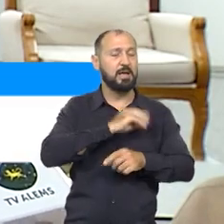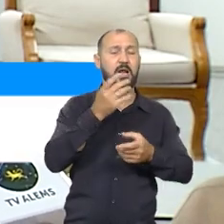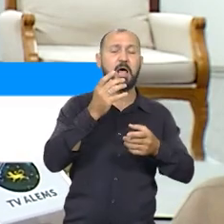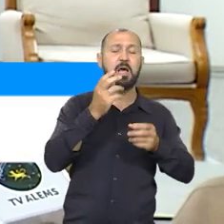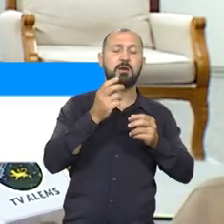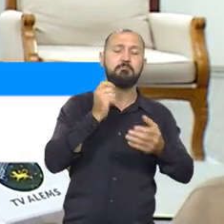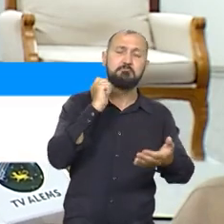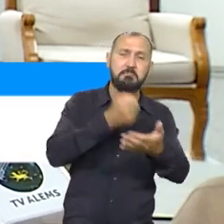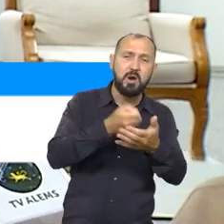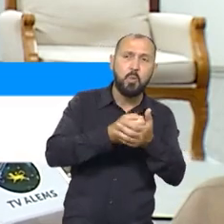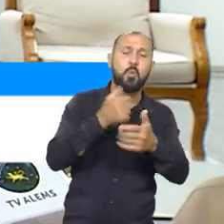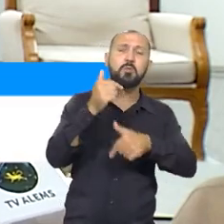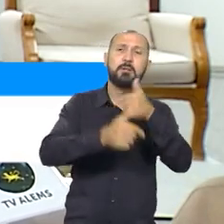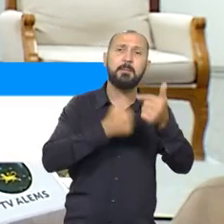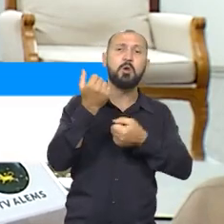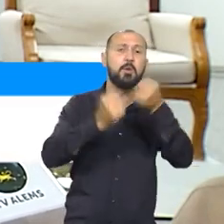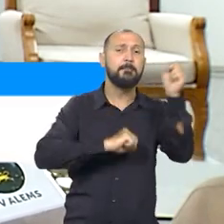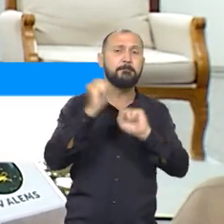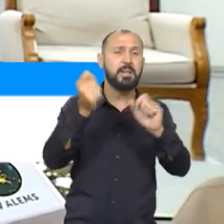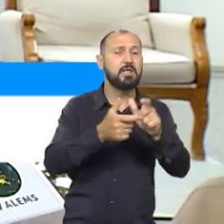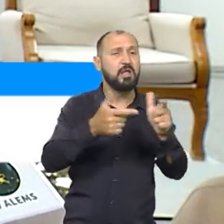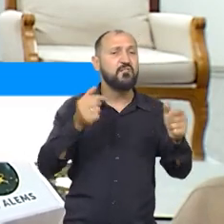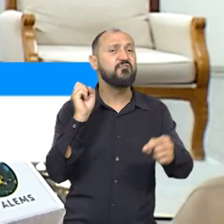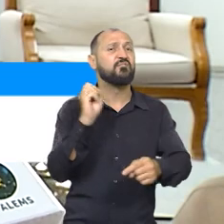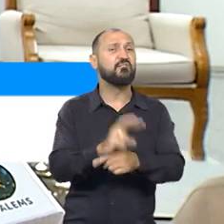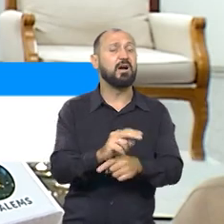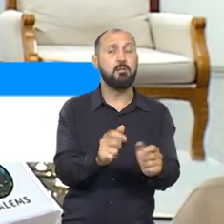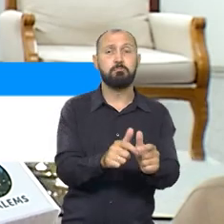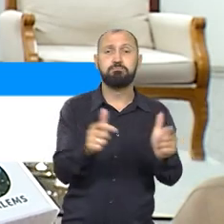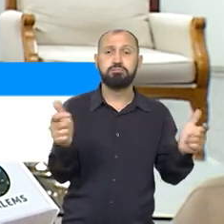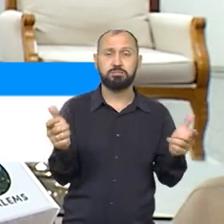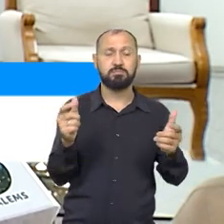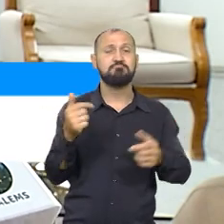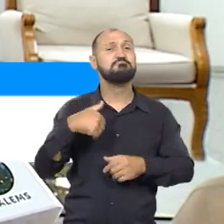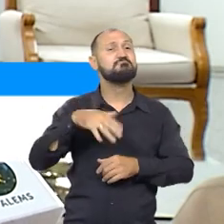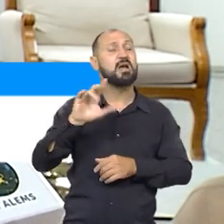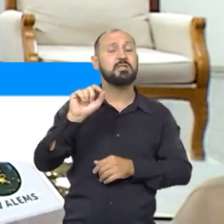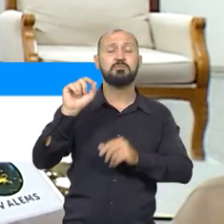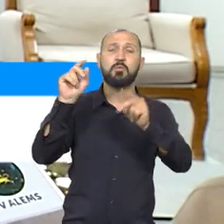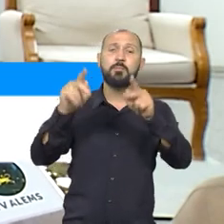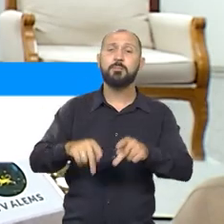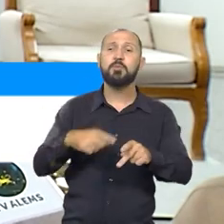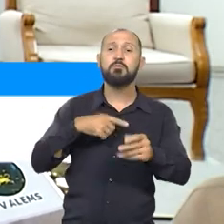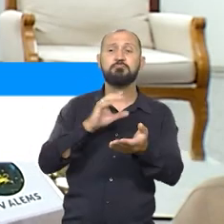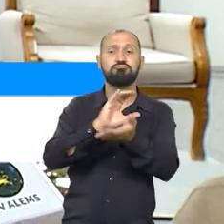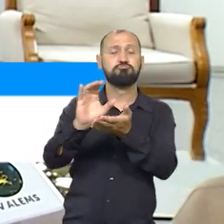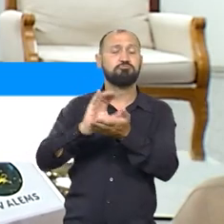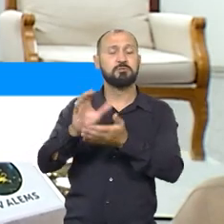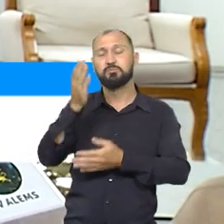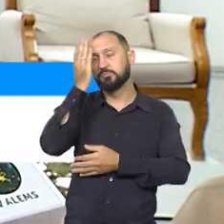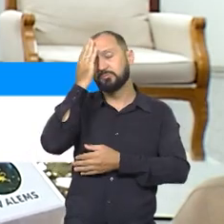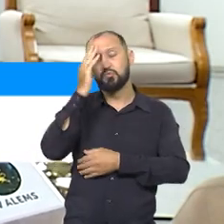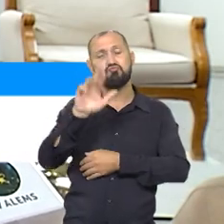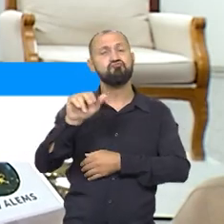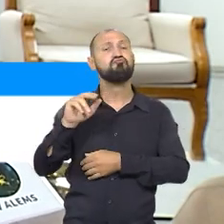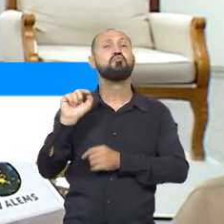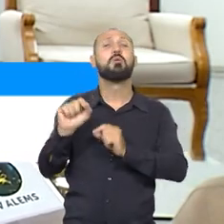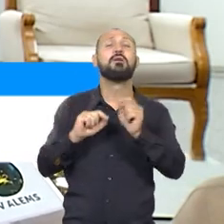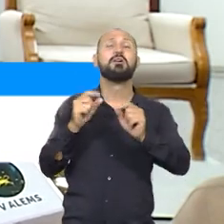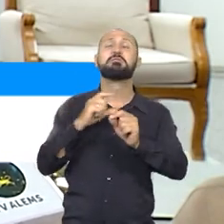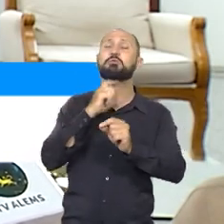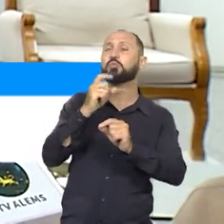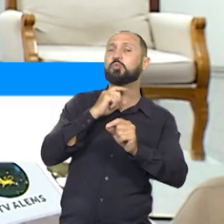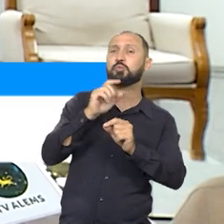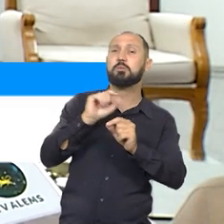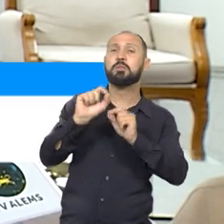o estado que mais cresceu na crise foi o estado que mais gerou é empregos é o estado que mais devolve para a população os